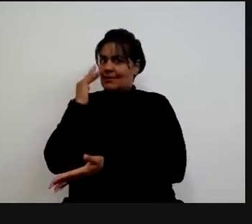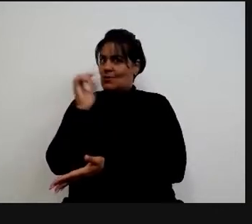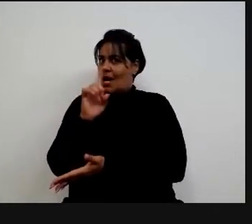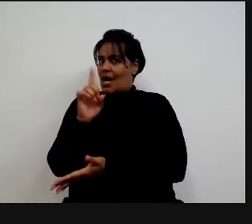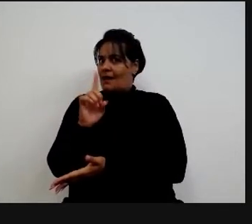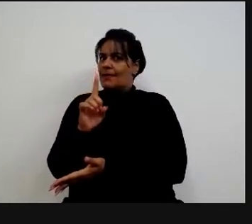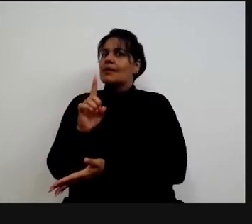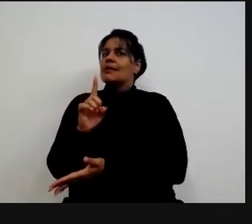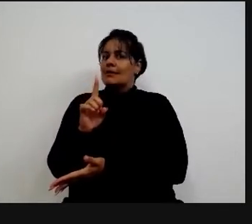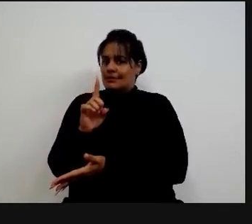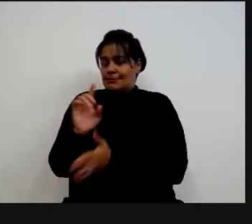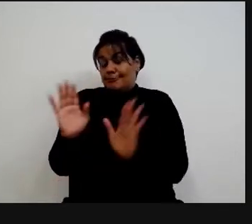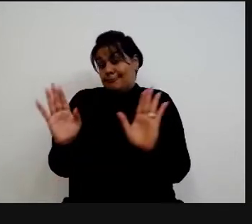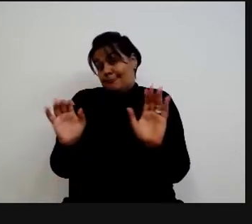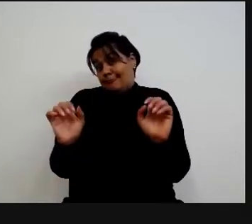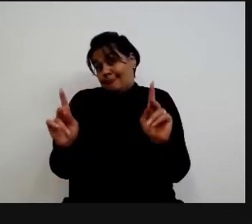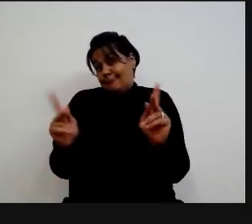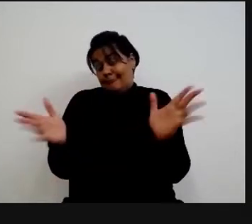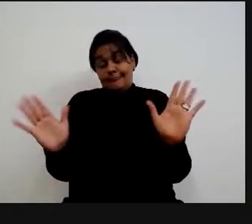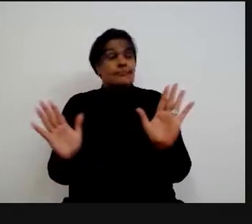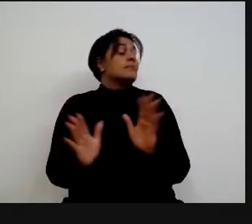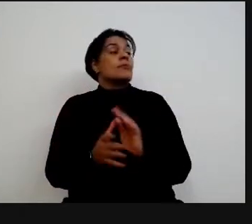né? Mas